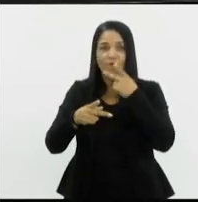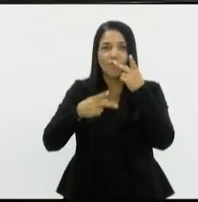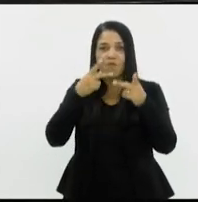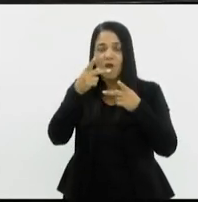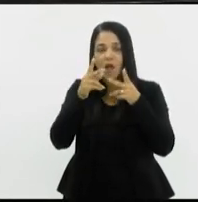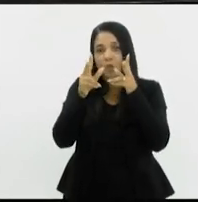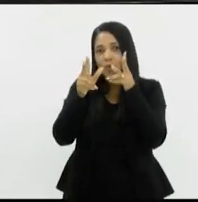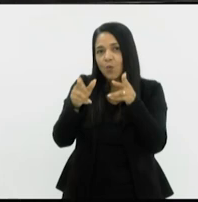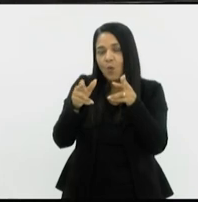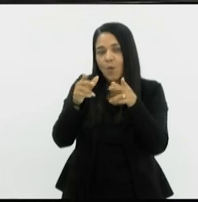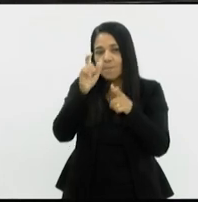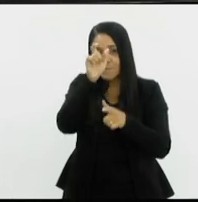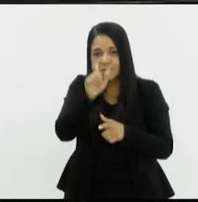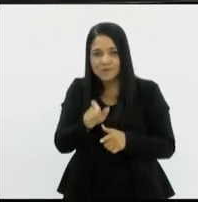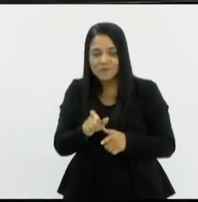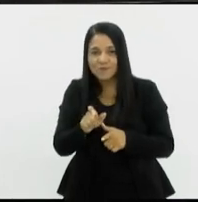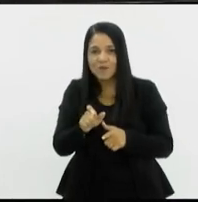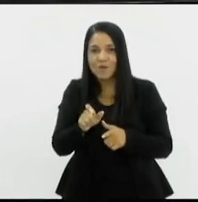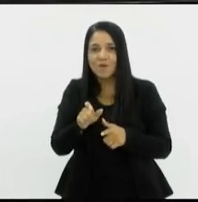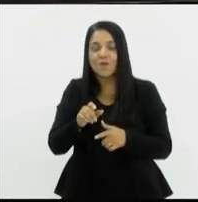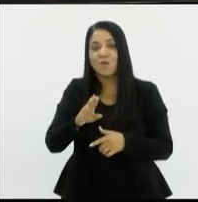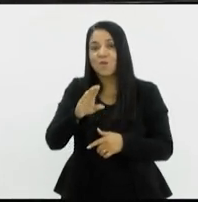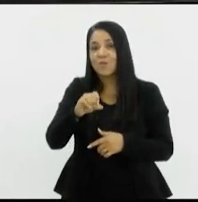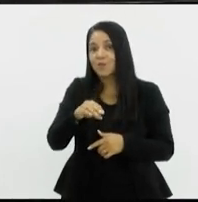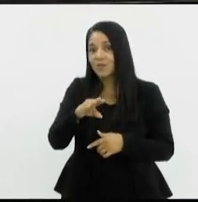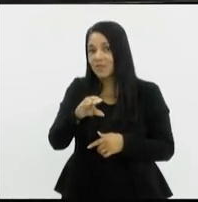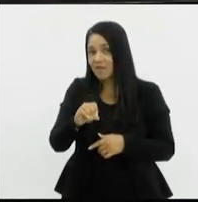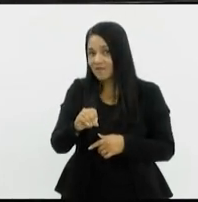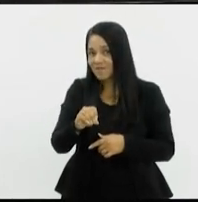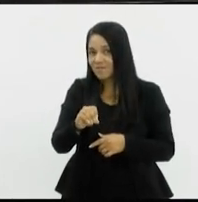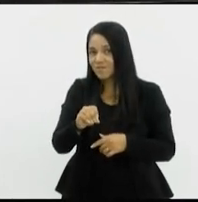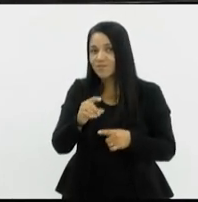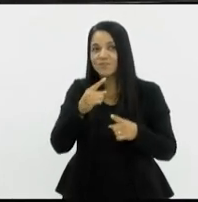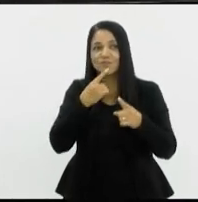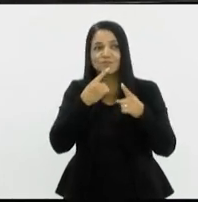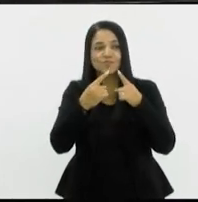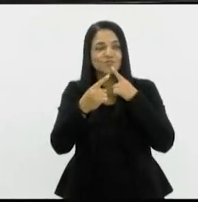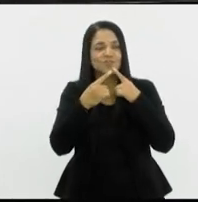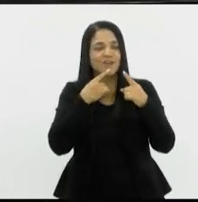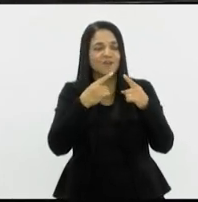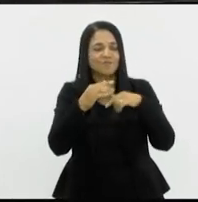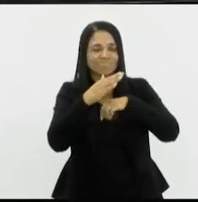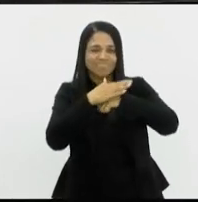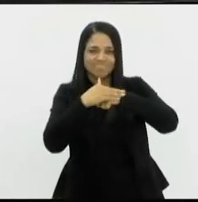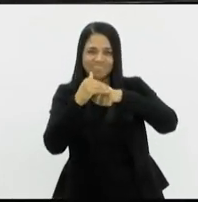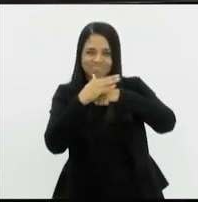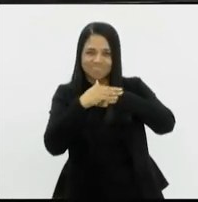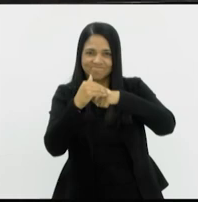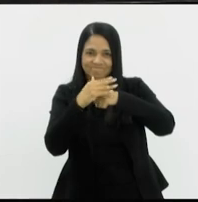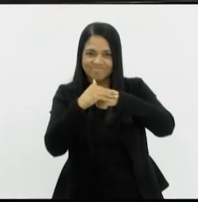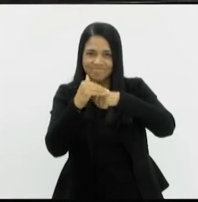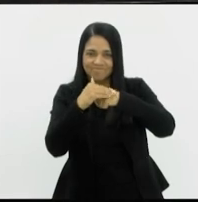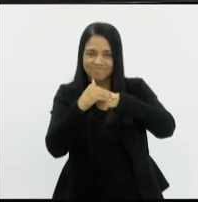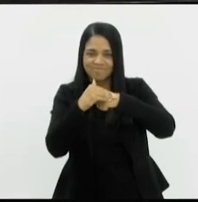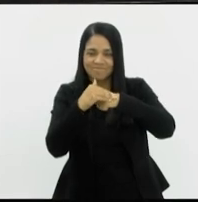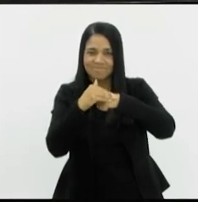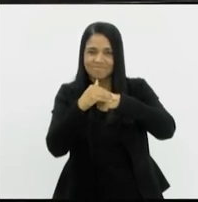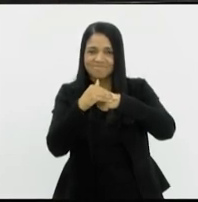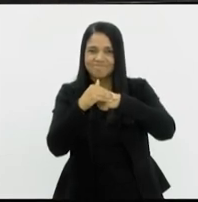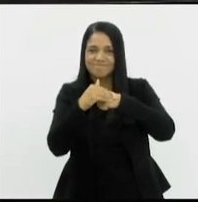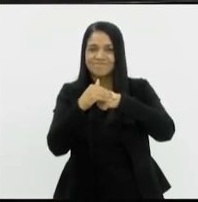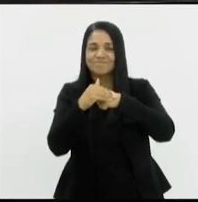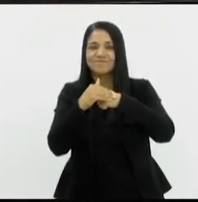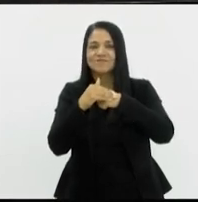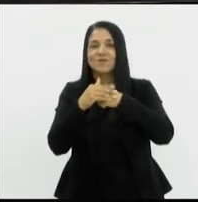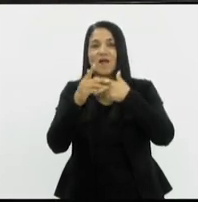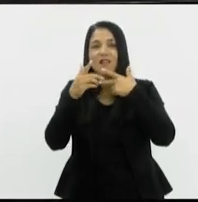gente. Até os bonecos ressuscitam no diálogo fraterno. Com este prelúdio